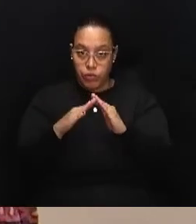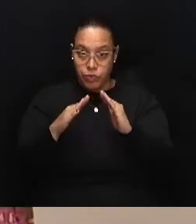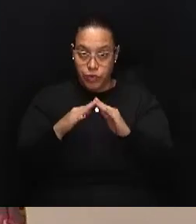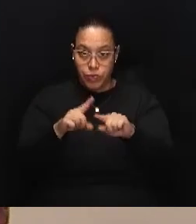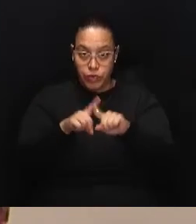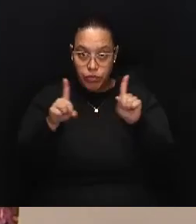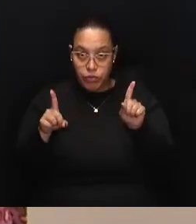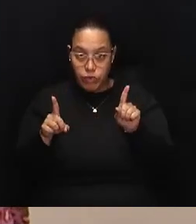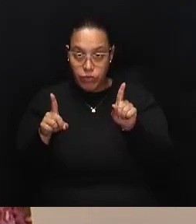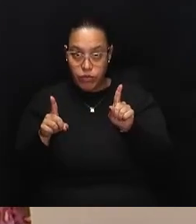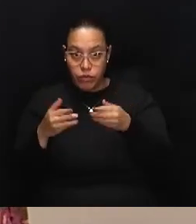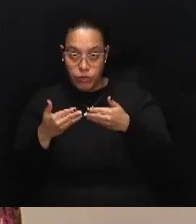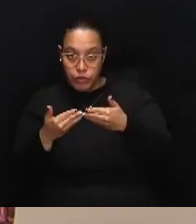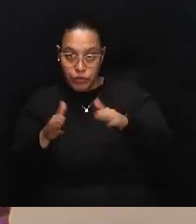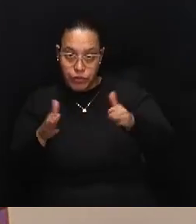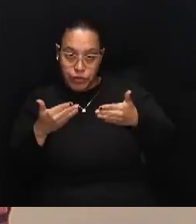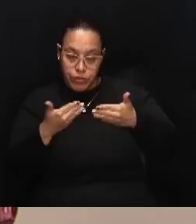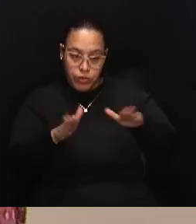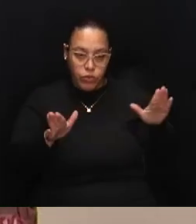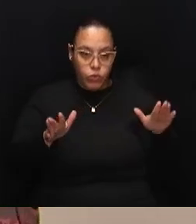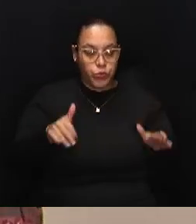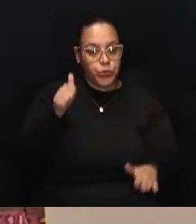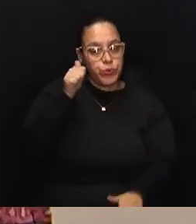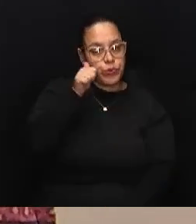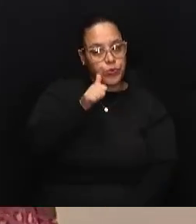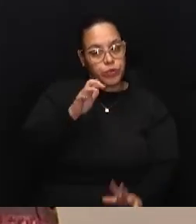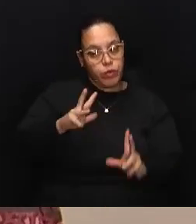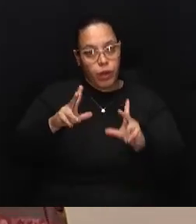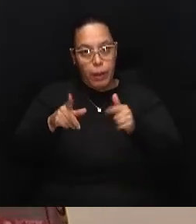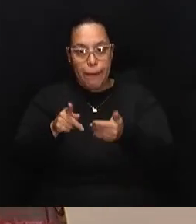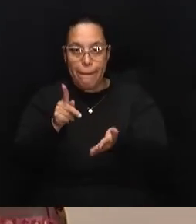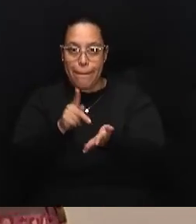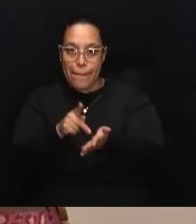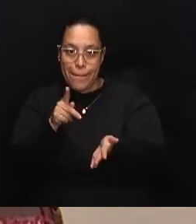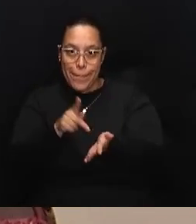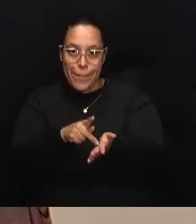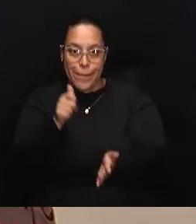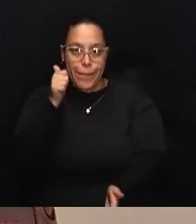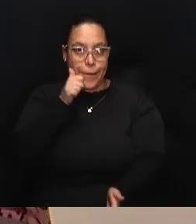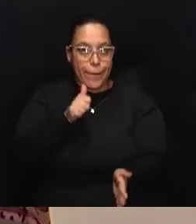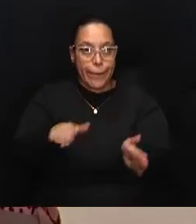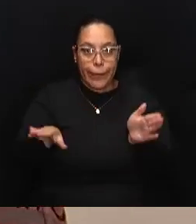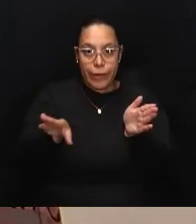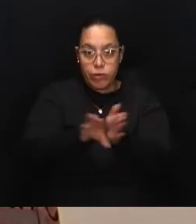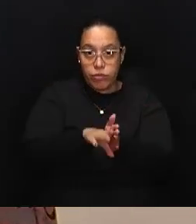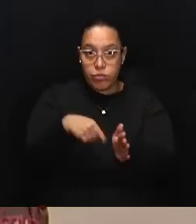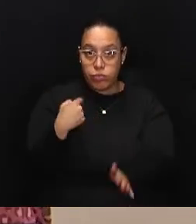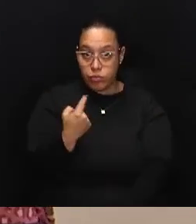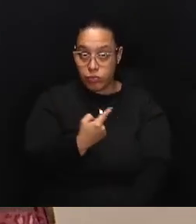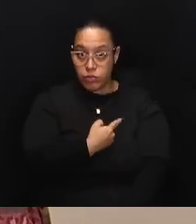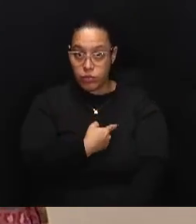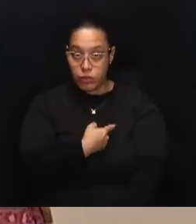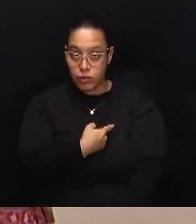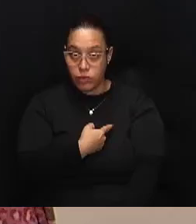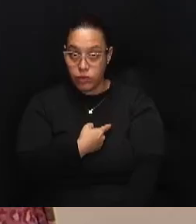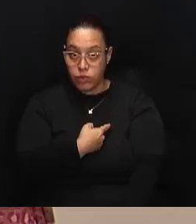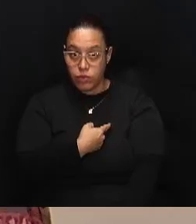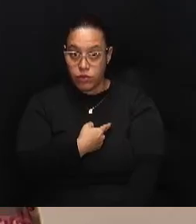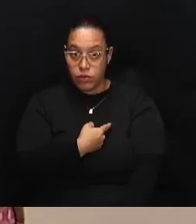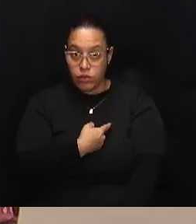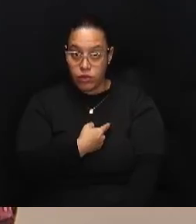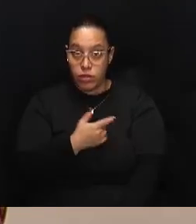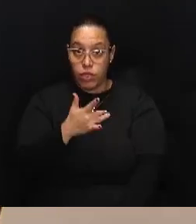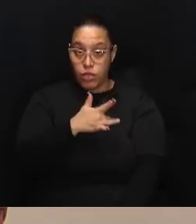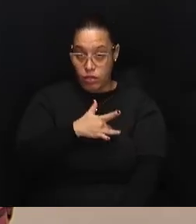doméstica, mas a gente acabou abrindo para todas as mulheres, né? E realmente nós temos mulheres que chegam até nós com uma questão,